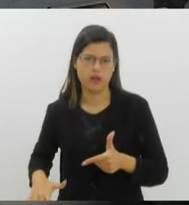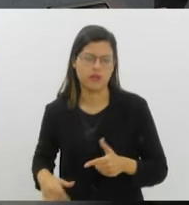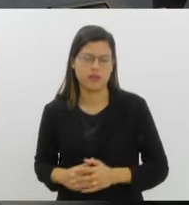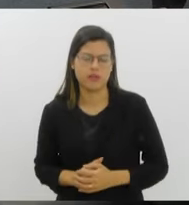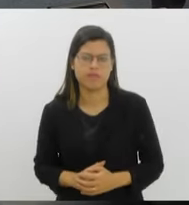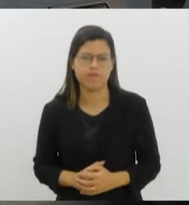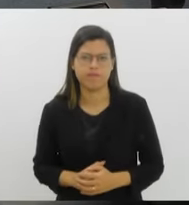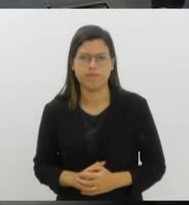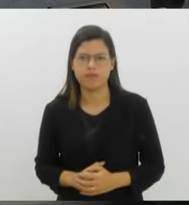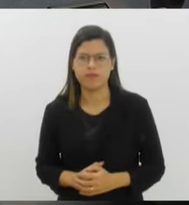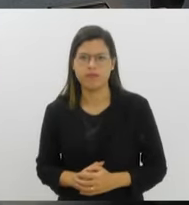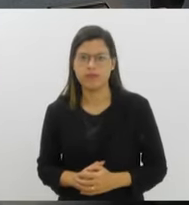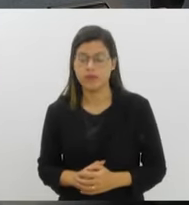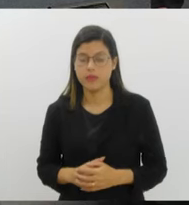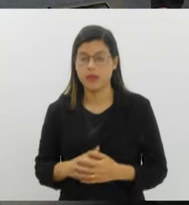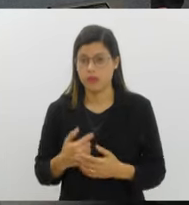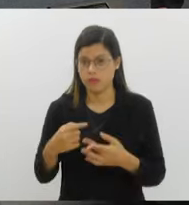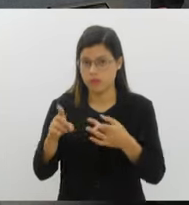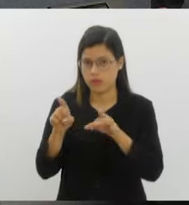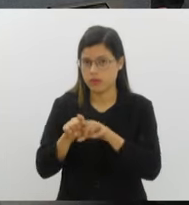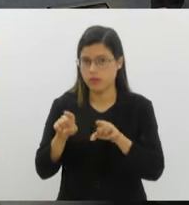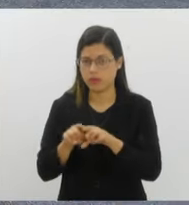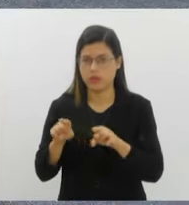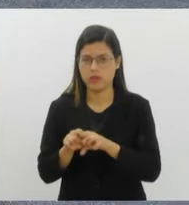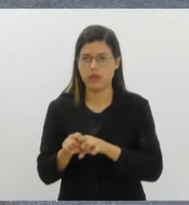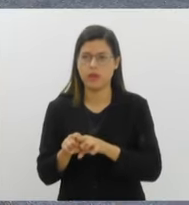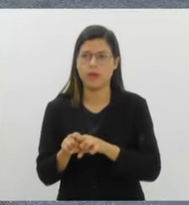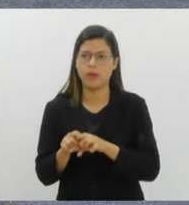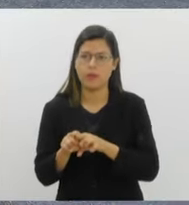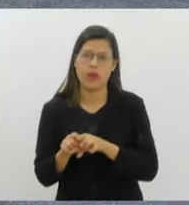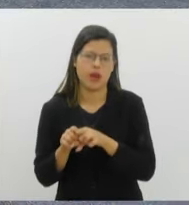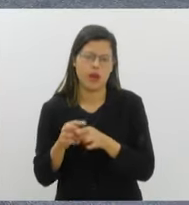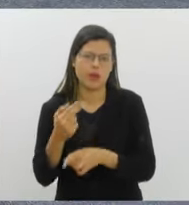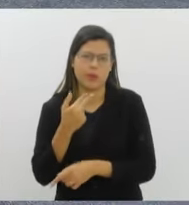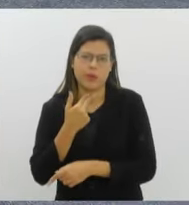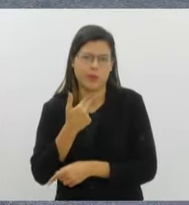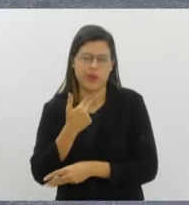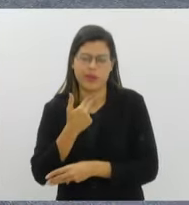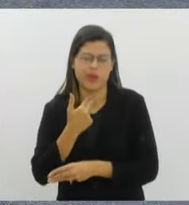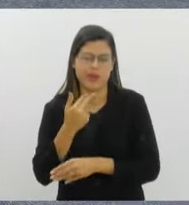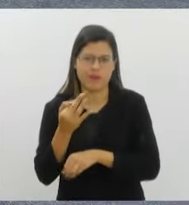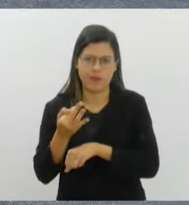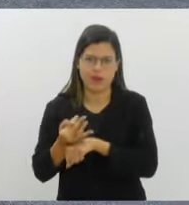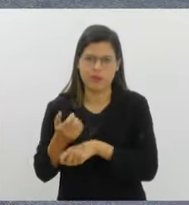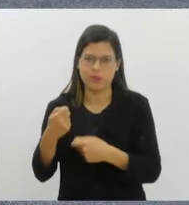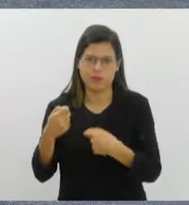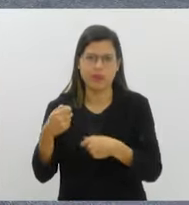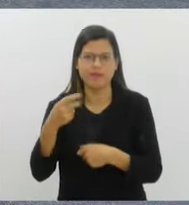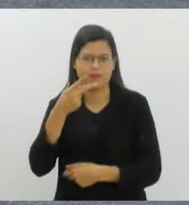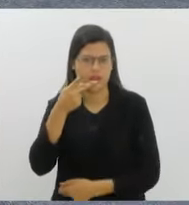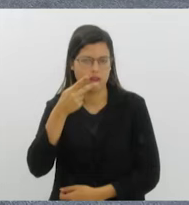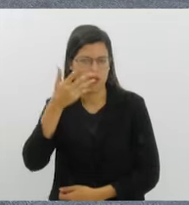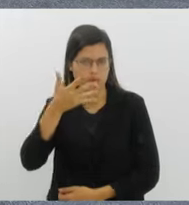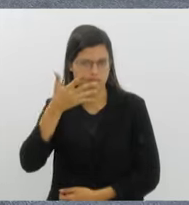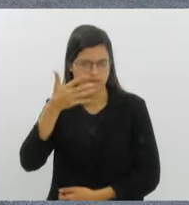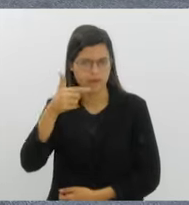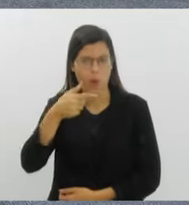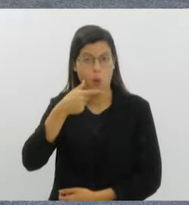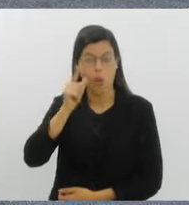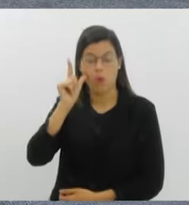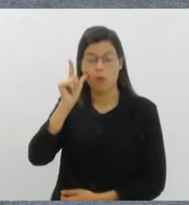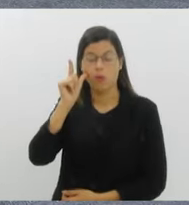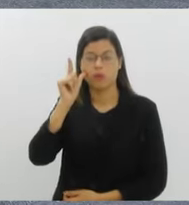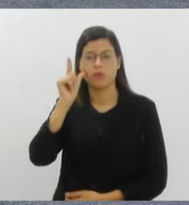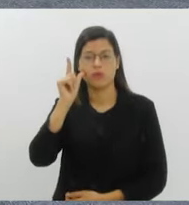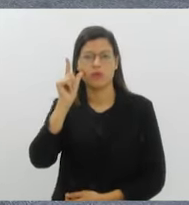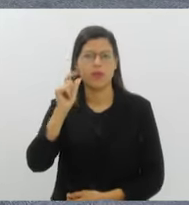novelo. E eu também não poderia deixar de vir aqui, né? Nós estamos ontem,